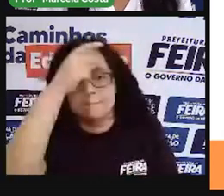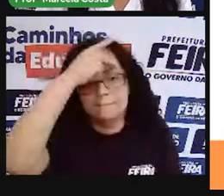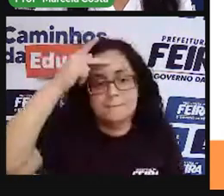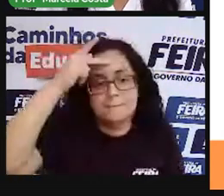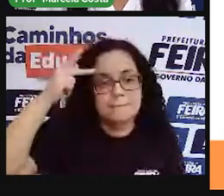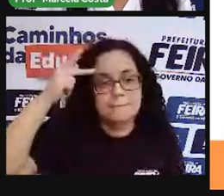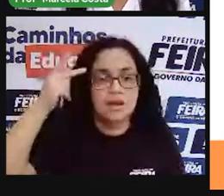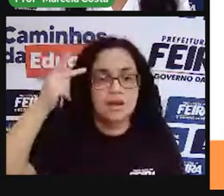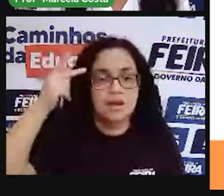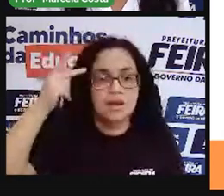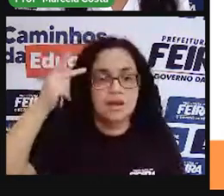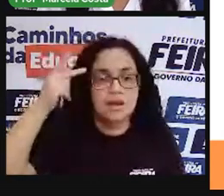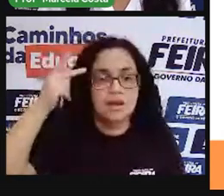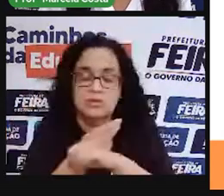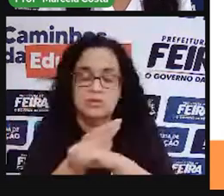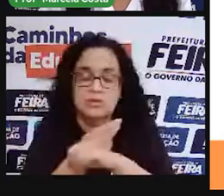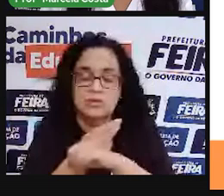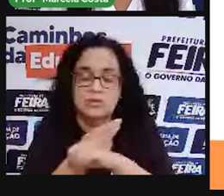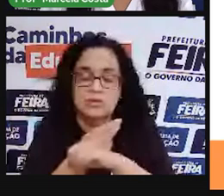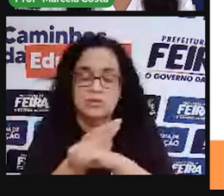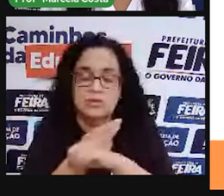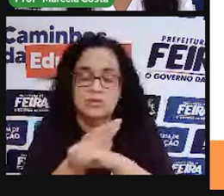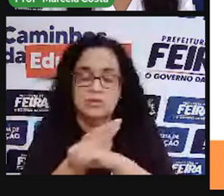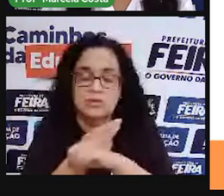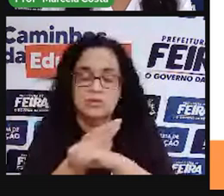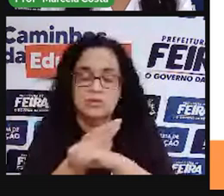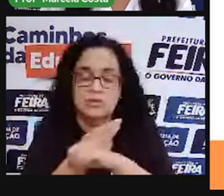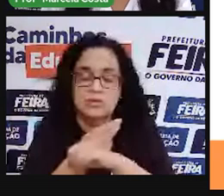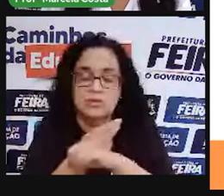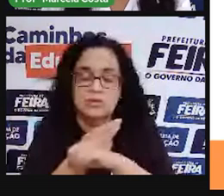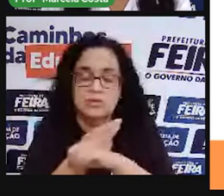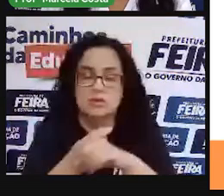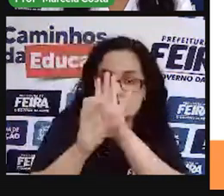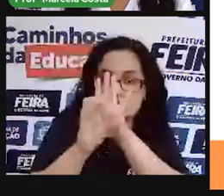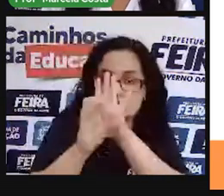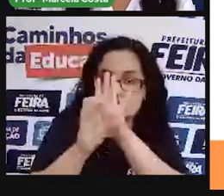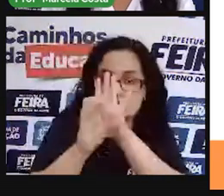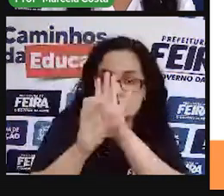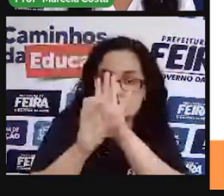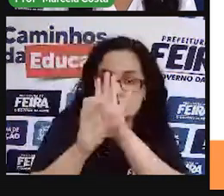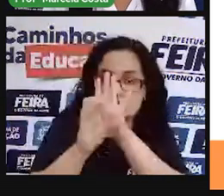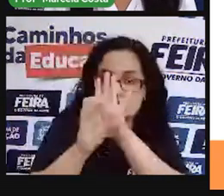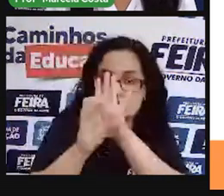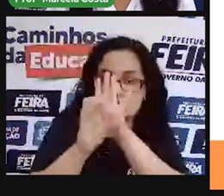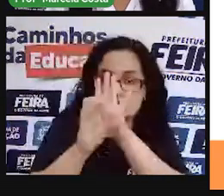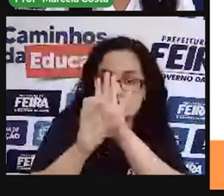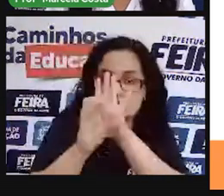celular, né, que vai mostrar a configuração de fazer ligações.